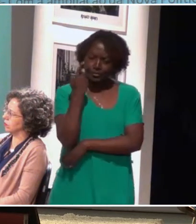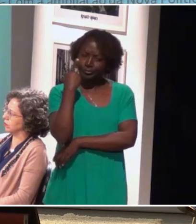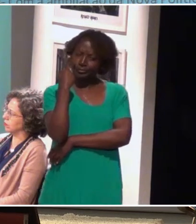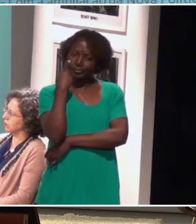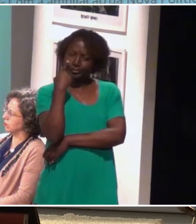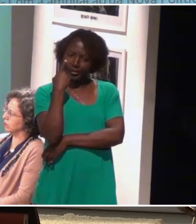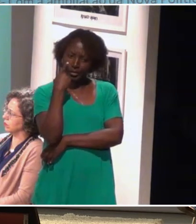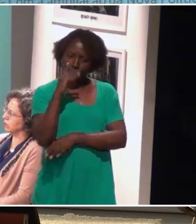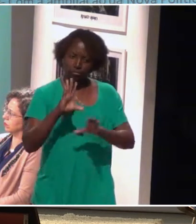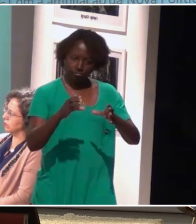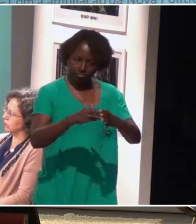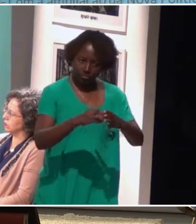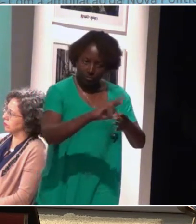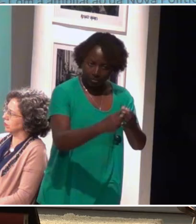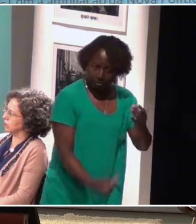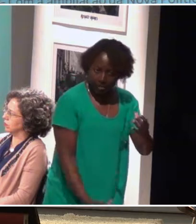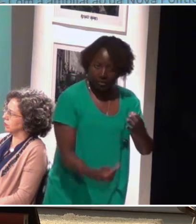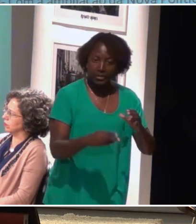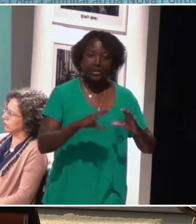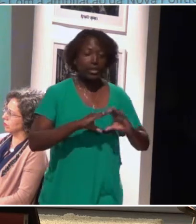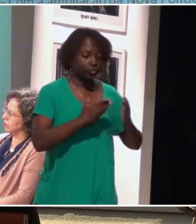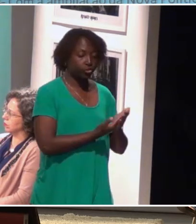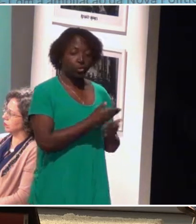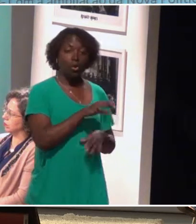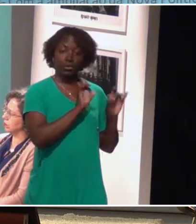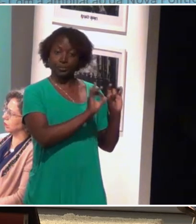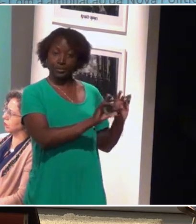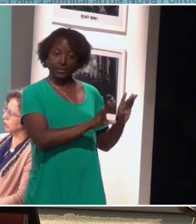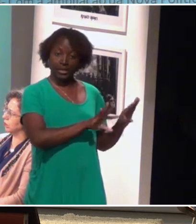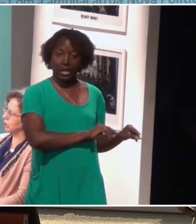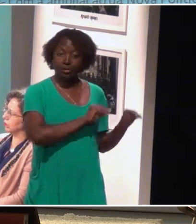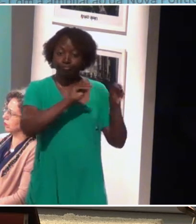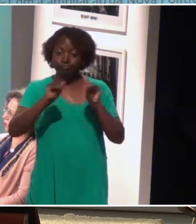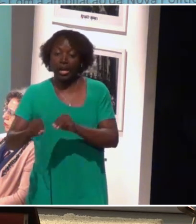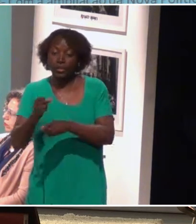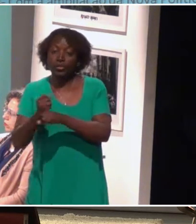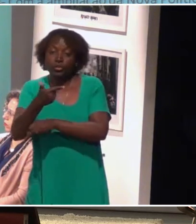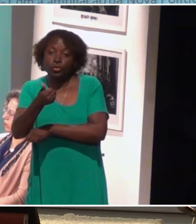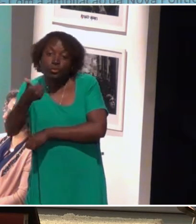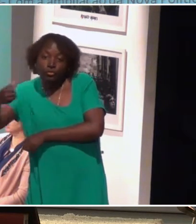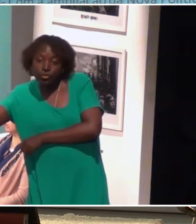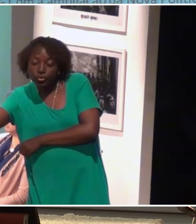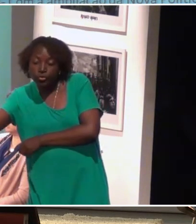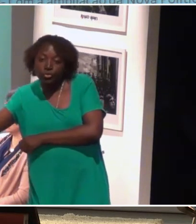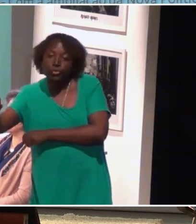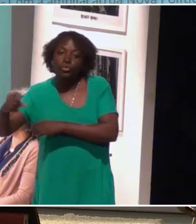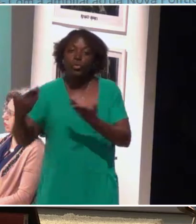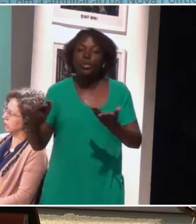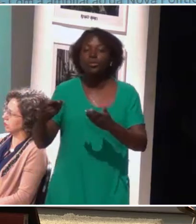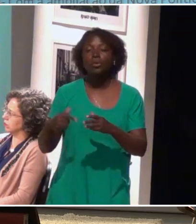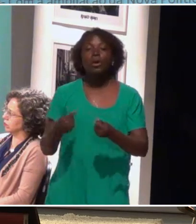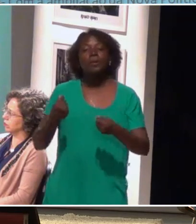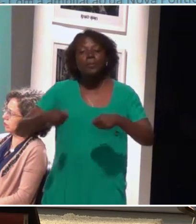saíram das escolas especiais e aí a gente trabalhando nesse projeto que, em 2018, que era para acontecer a primeira classe